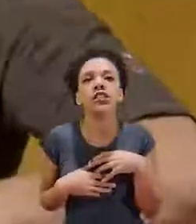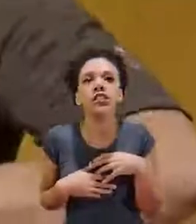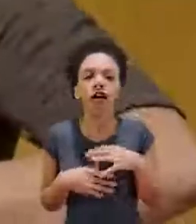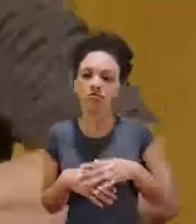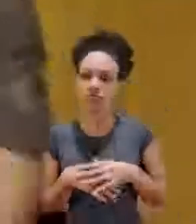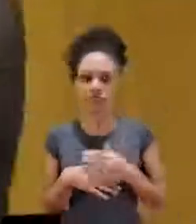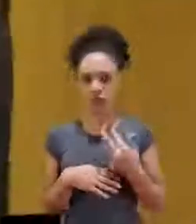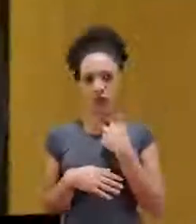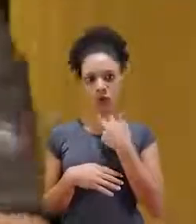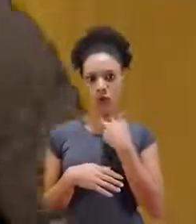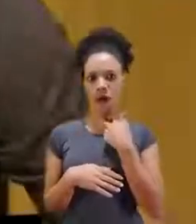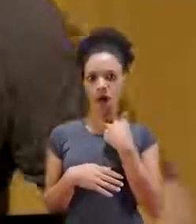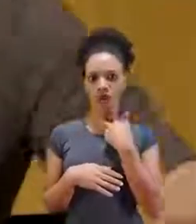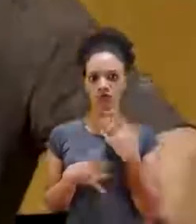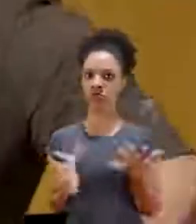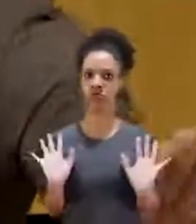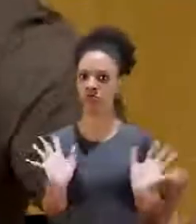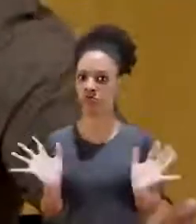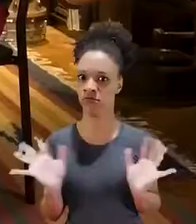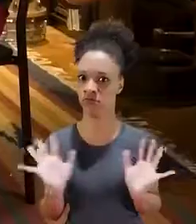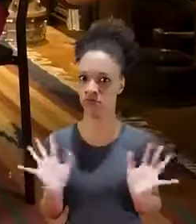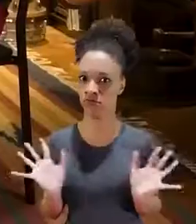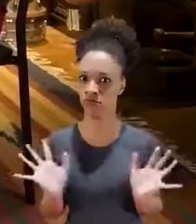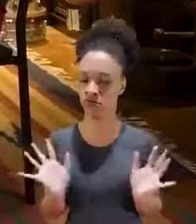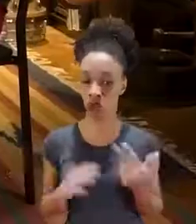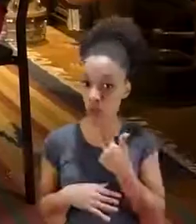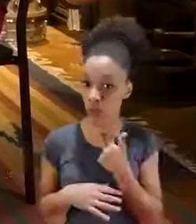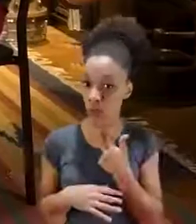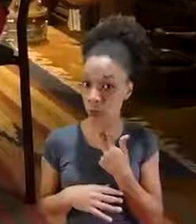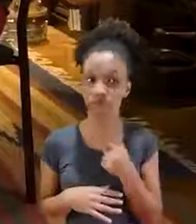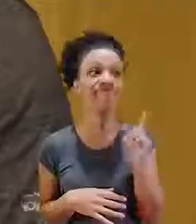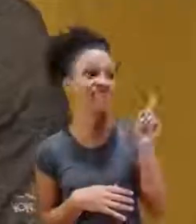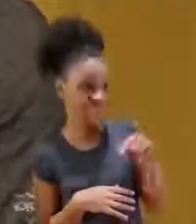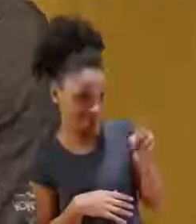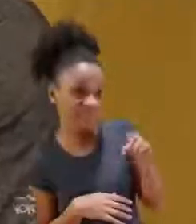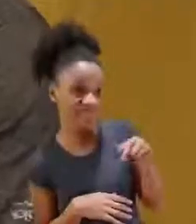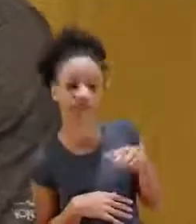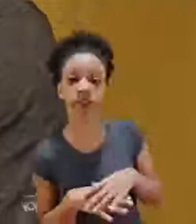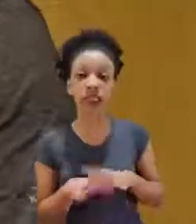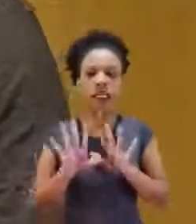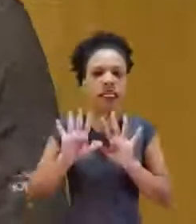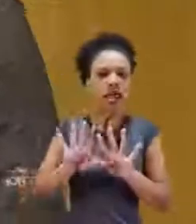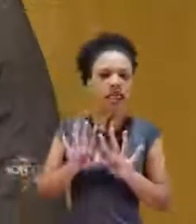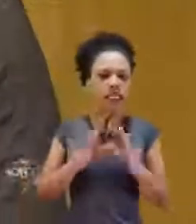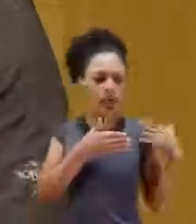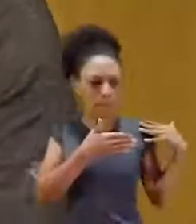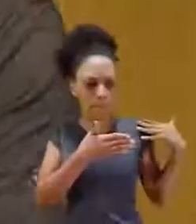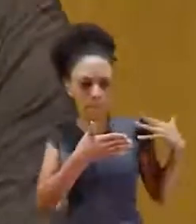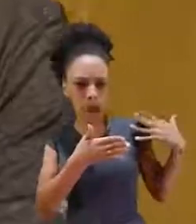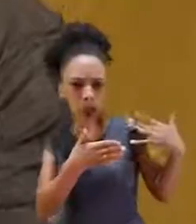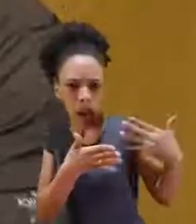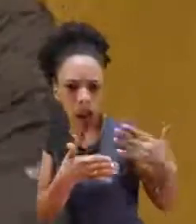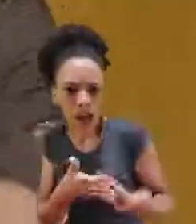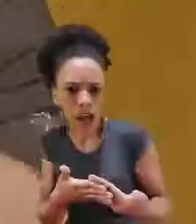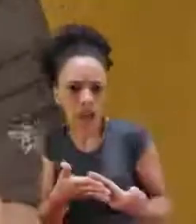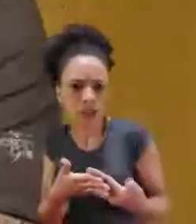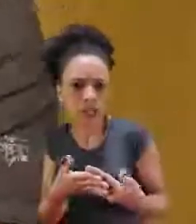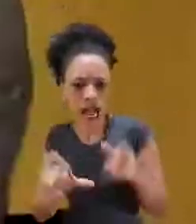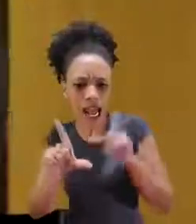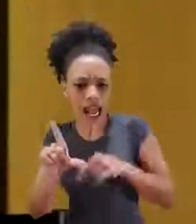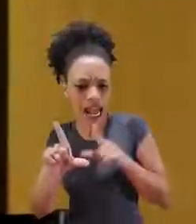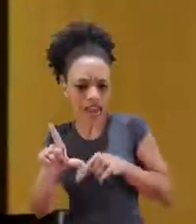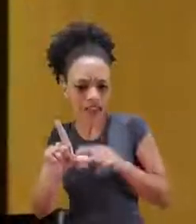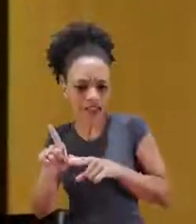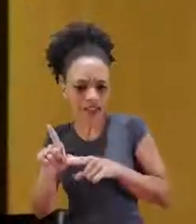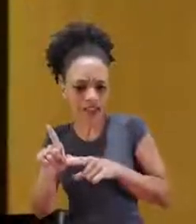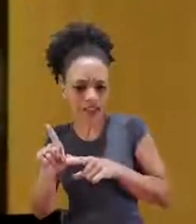você tá errado mas não chupe não pode é isso crescendo nessa época aí de lá para cá a gente botou